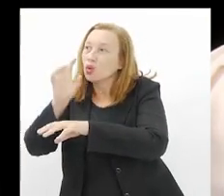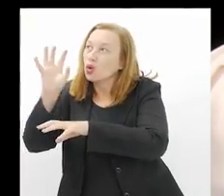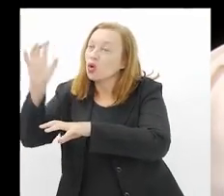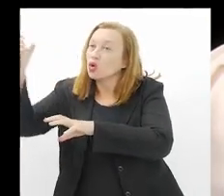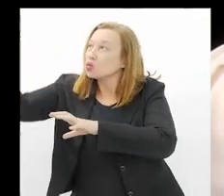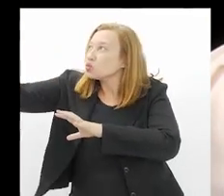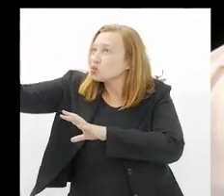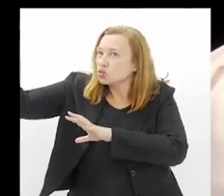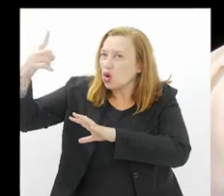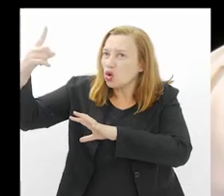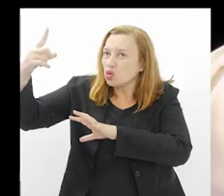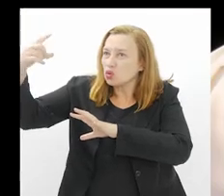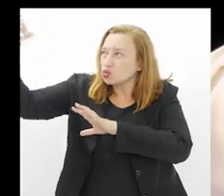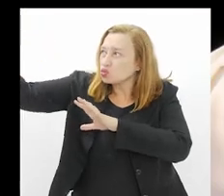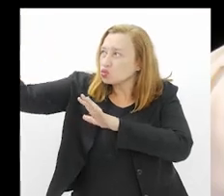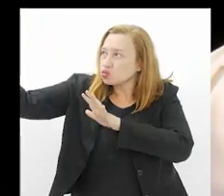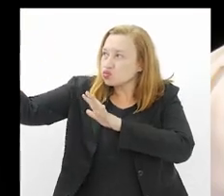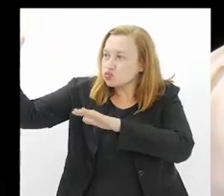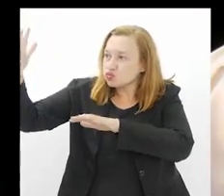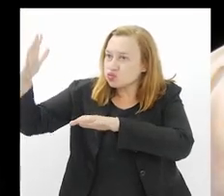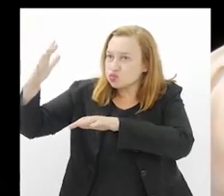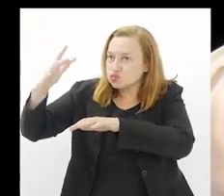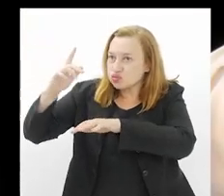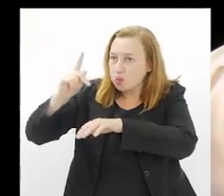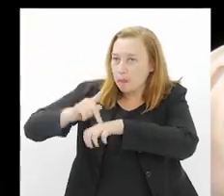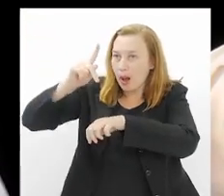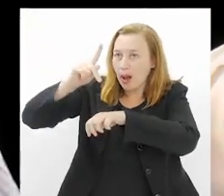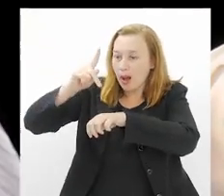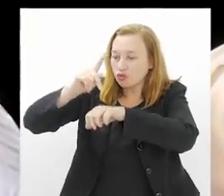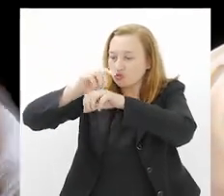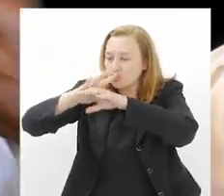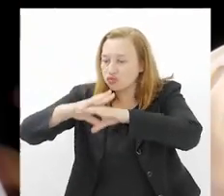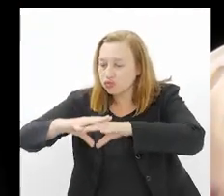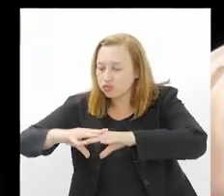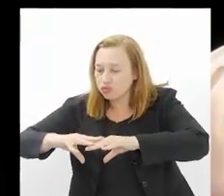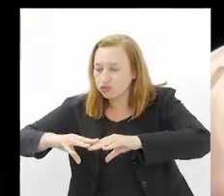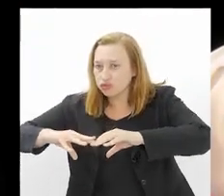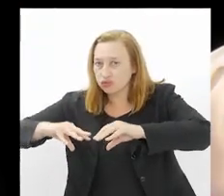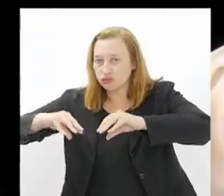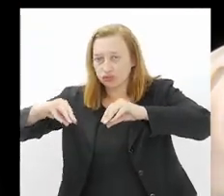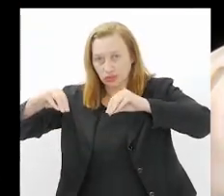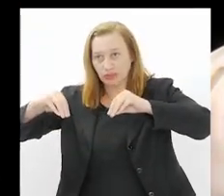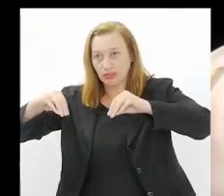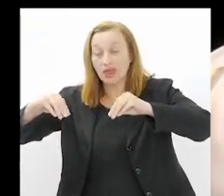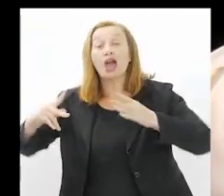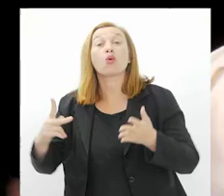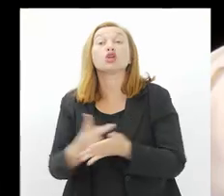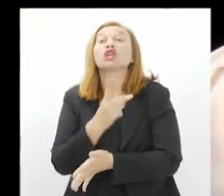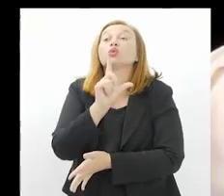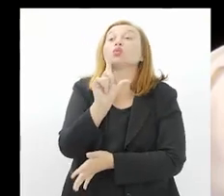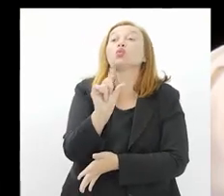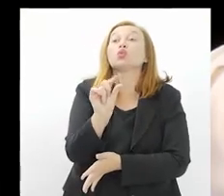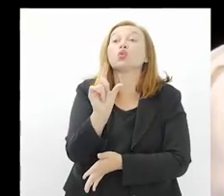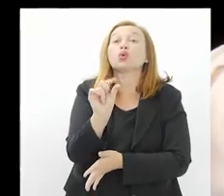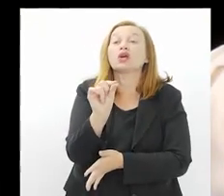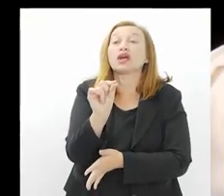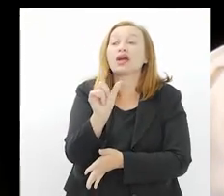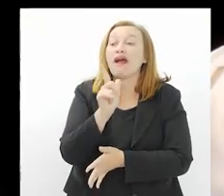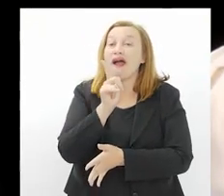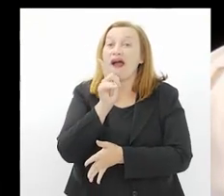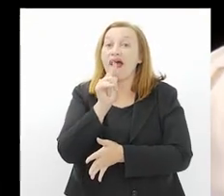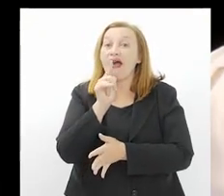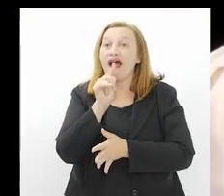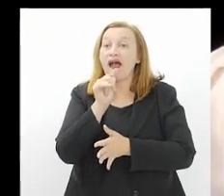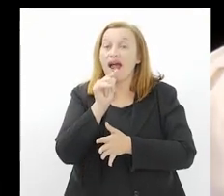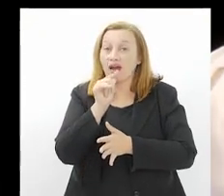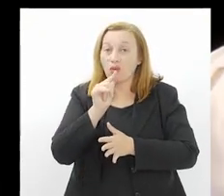do oceano e está fazendo ainda com que essa água ela expanda. Então, como consequência, essa água ela vai avançar